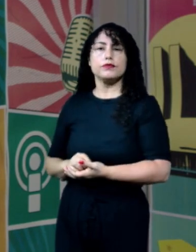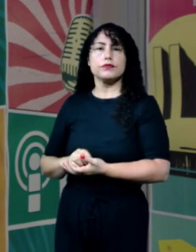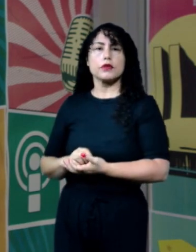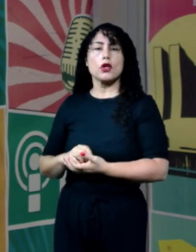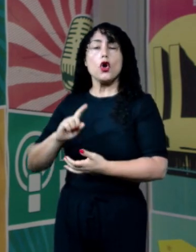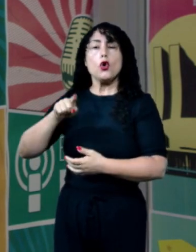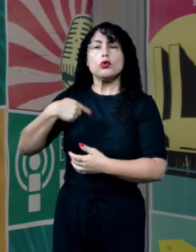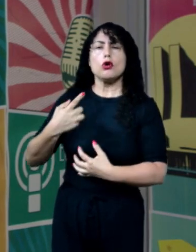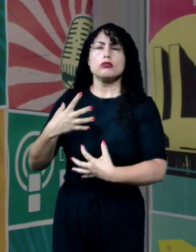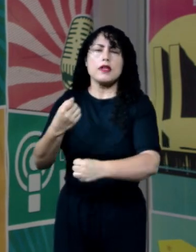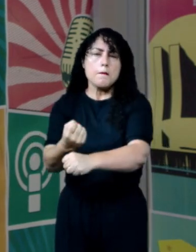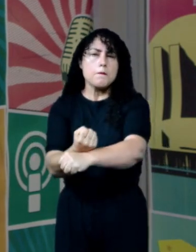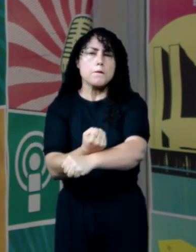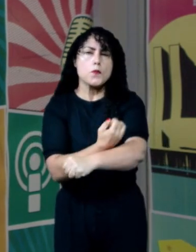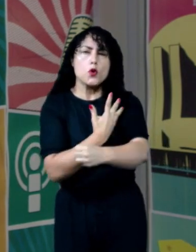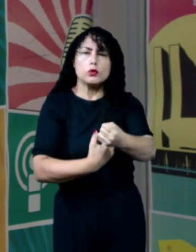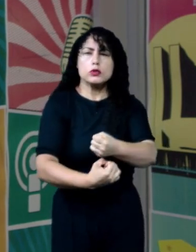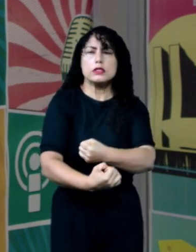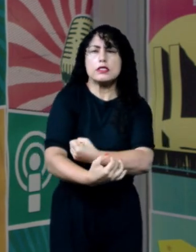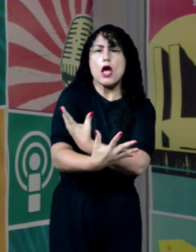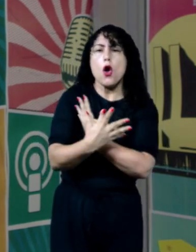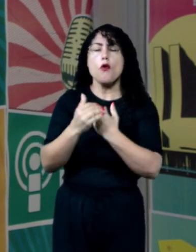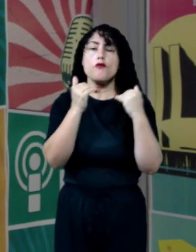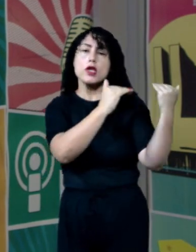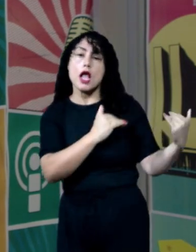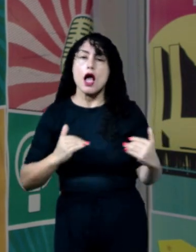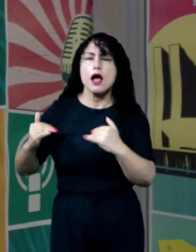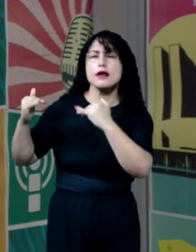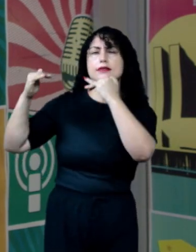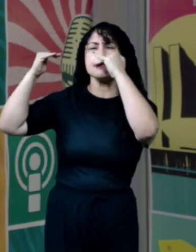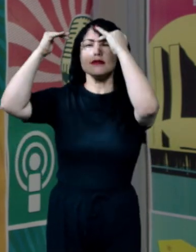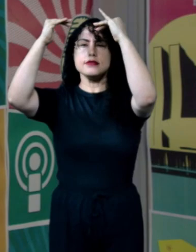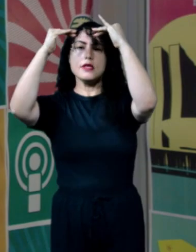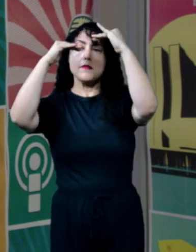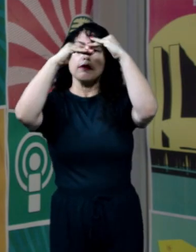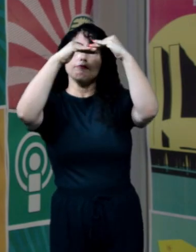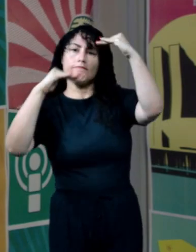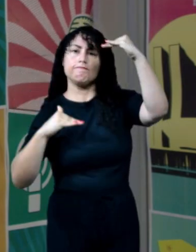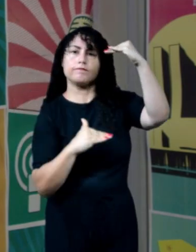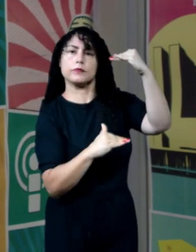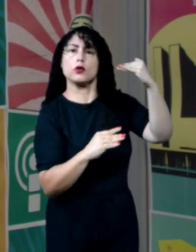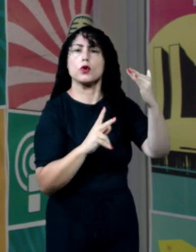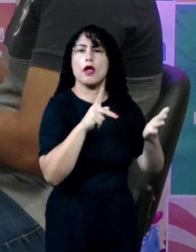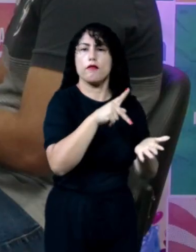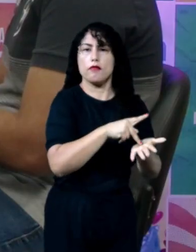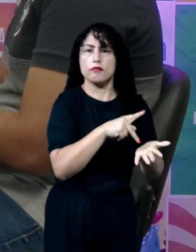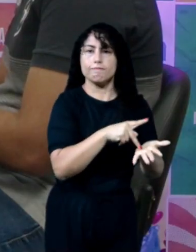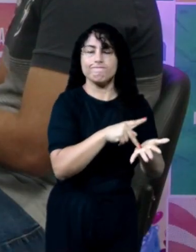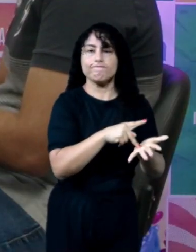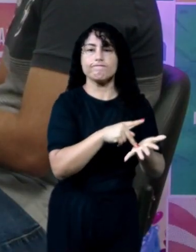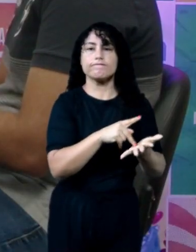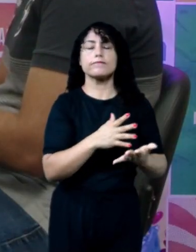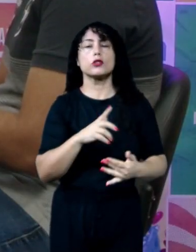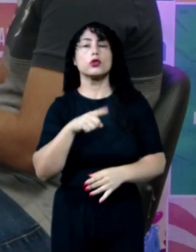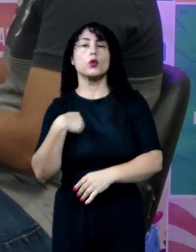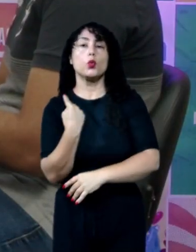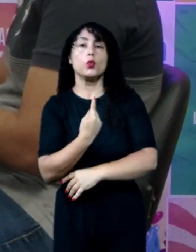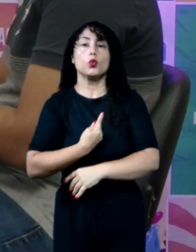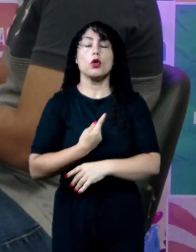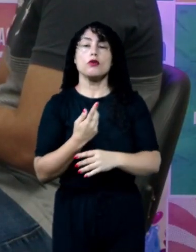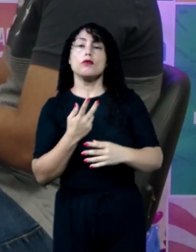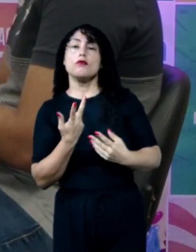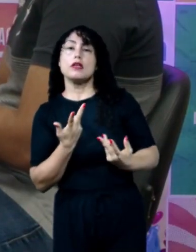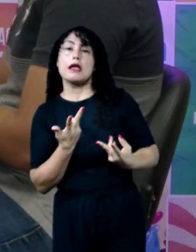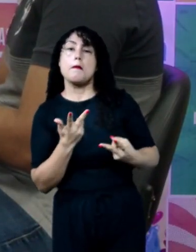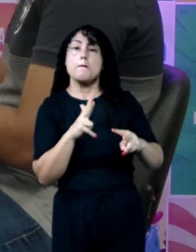apelos emocionais eles ficam acima dos fatos. Então, com isso, a gente fica preso em